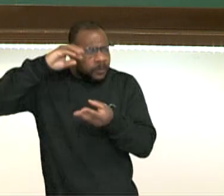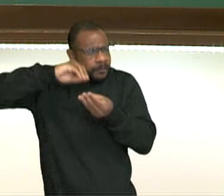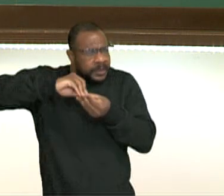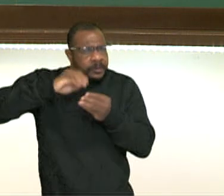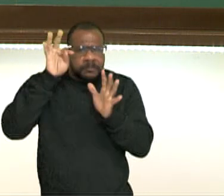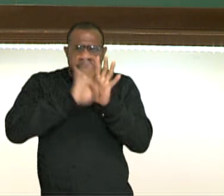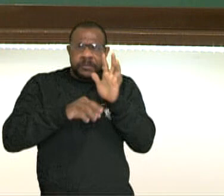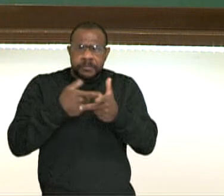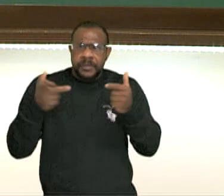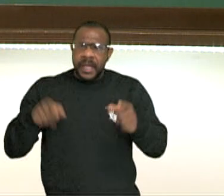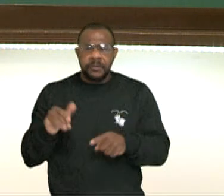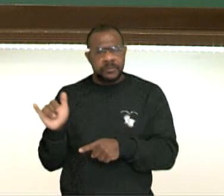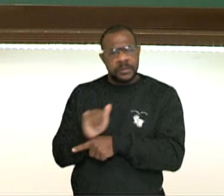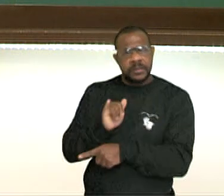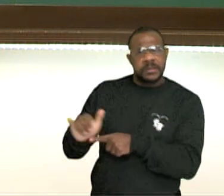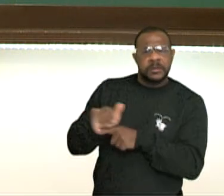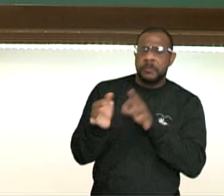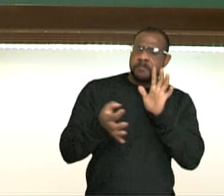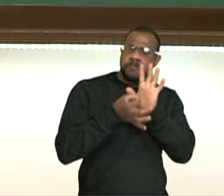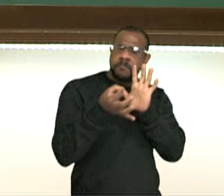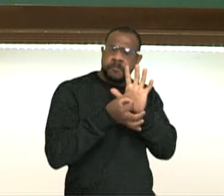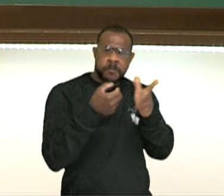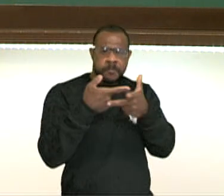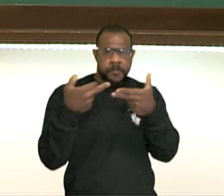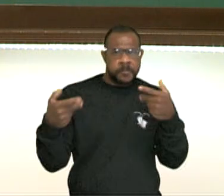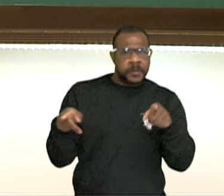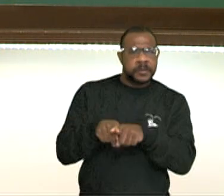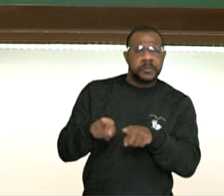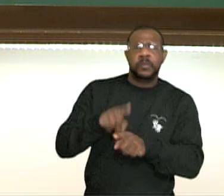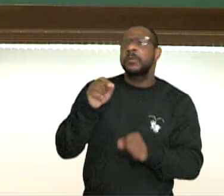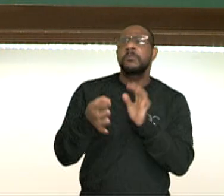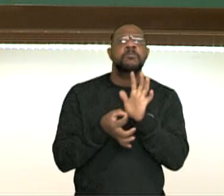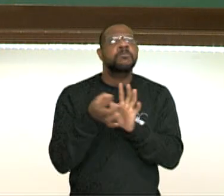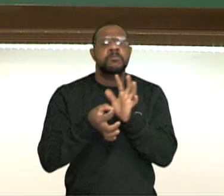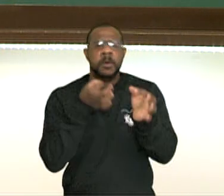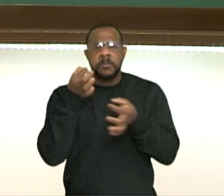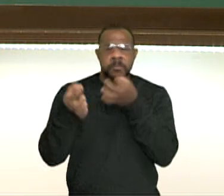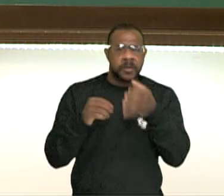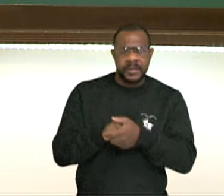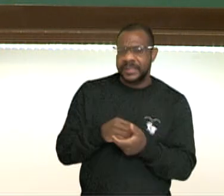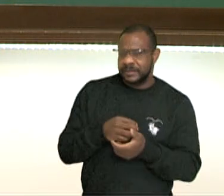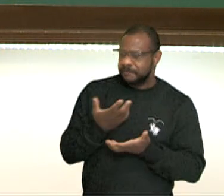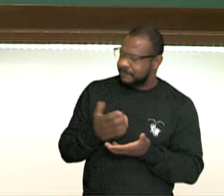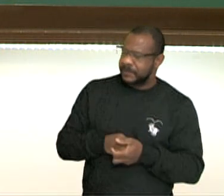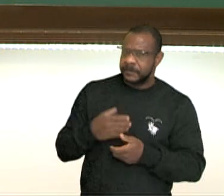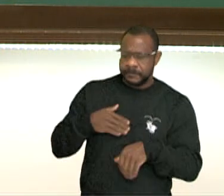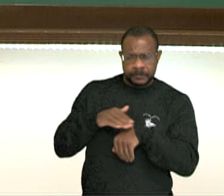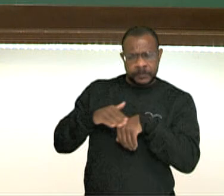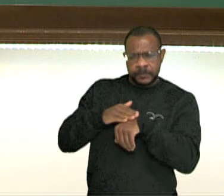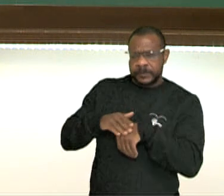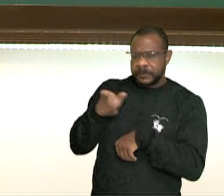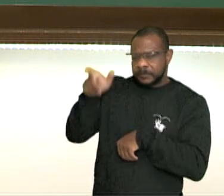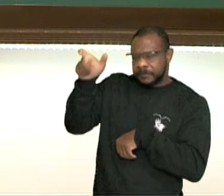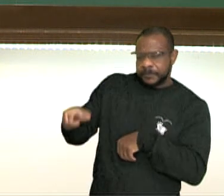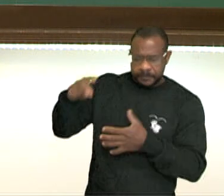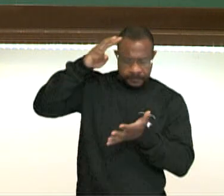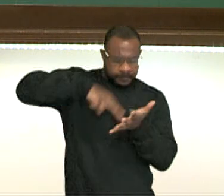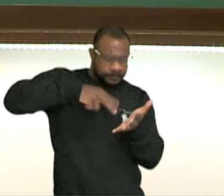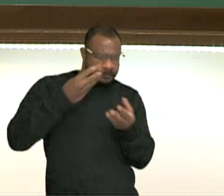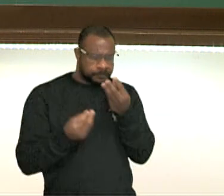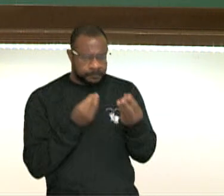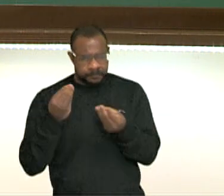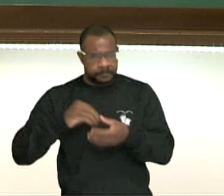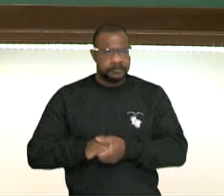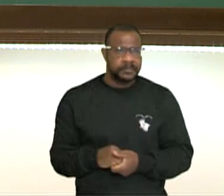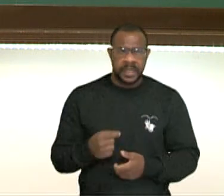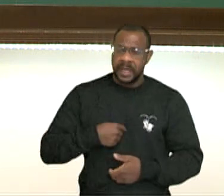Eles são estratégias de argumentos. Então, o que é um argumento? Quando eu vou convencer o outro de algo. Então, às vezes eu